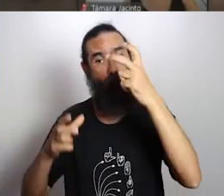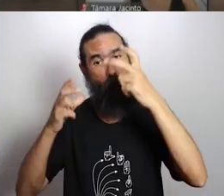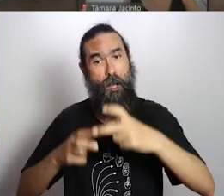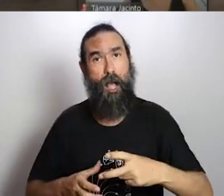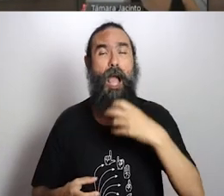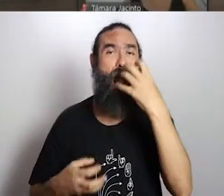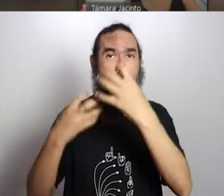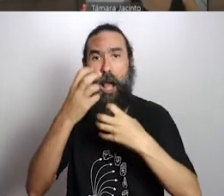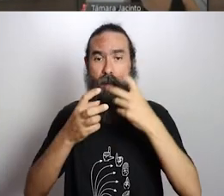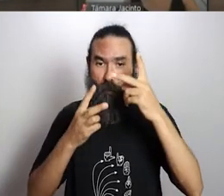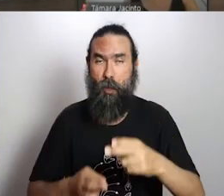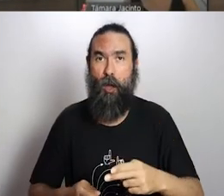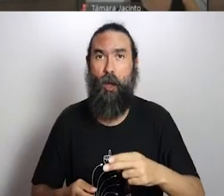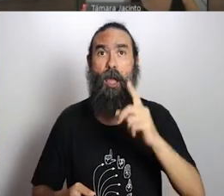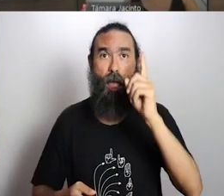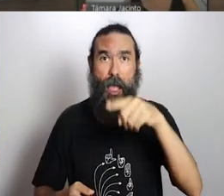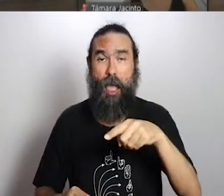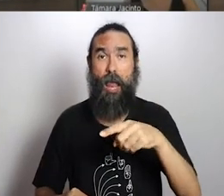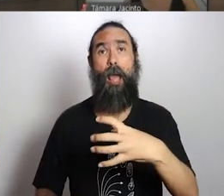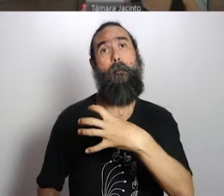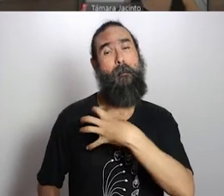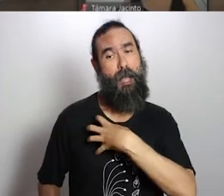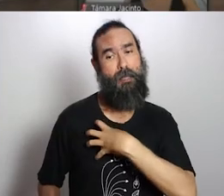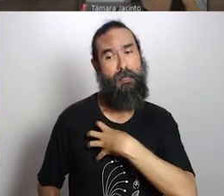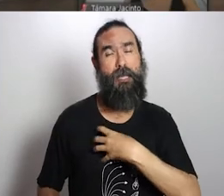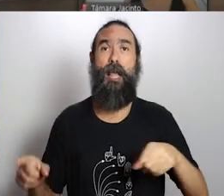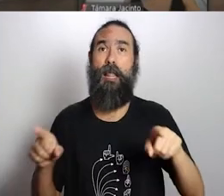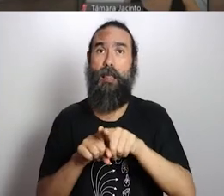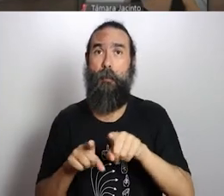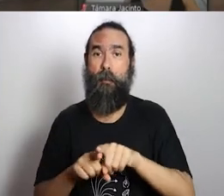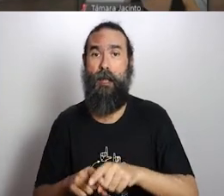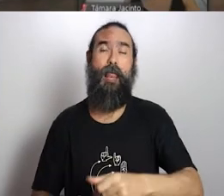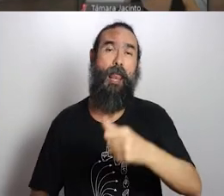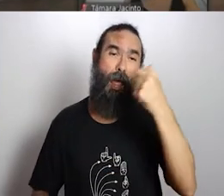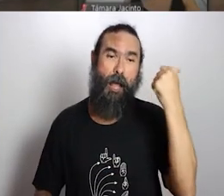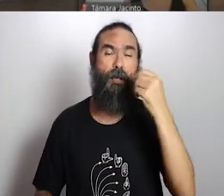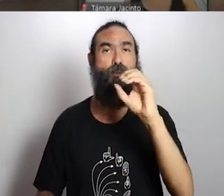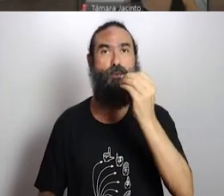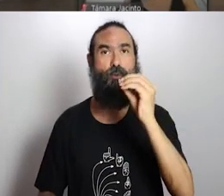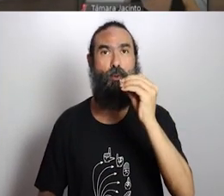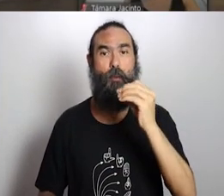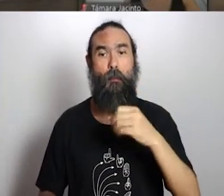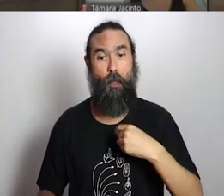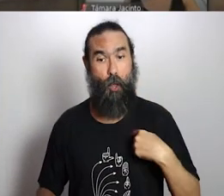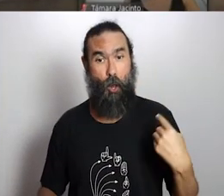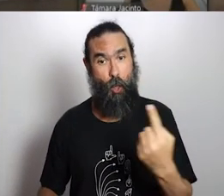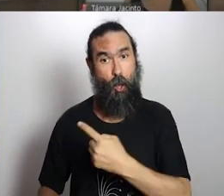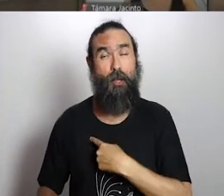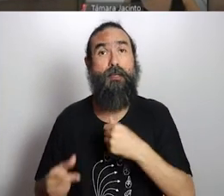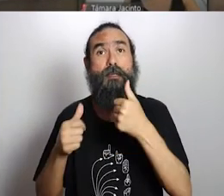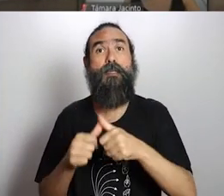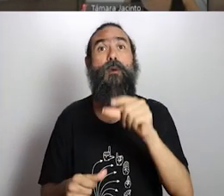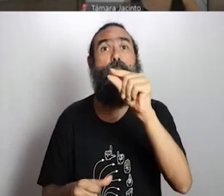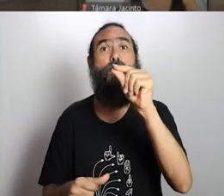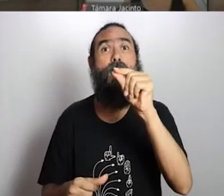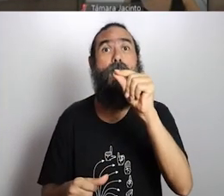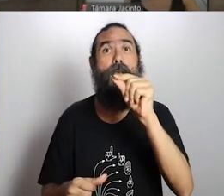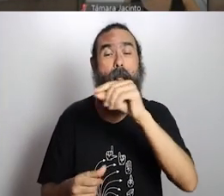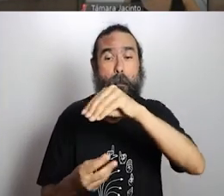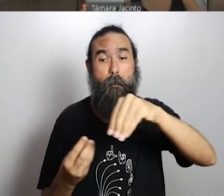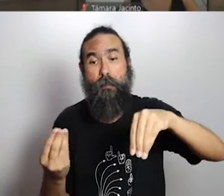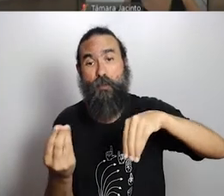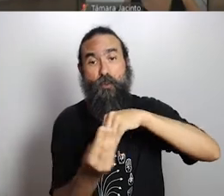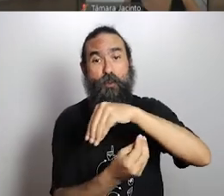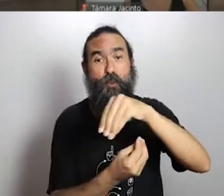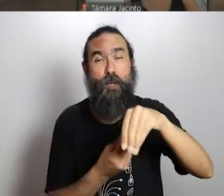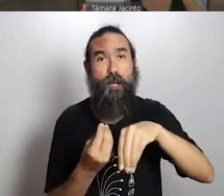cantam, a Bahia e o Rio Grande do Sul. Por isso, nós estamos mesclando com esses mestres,